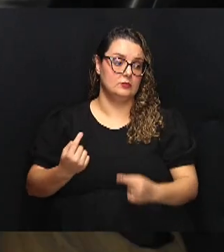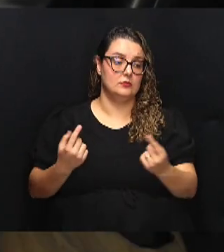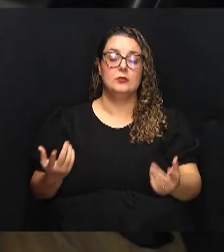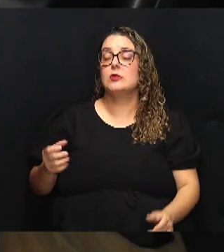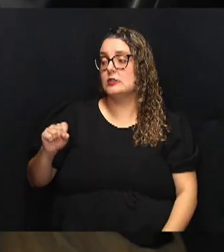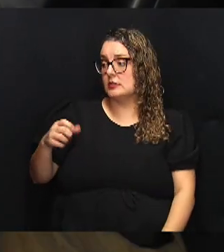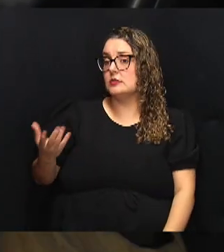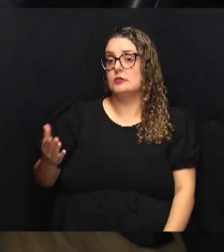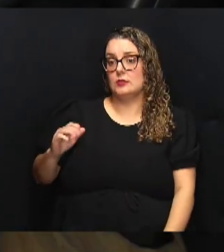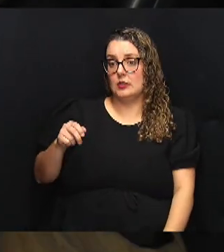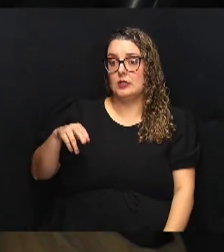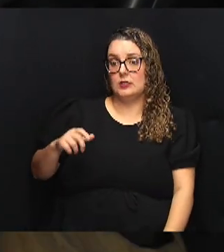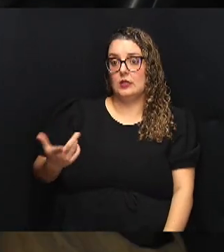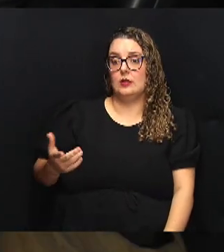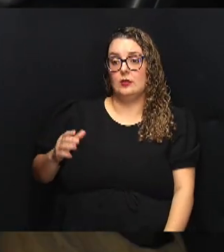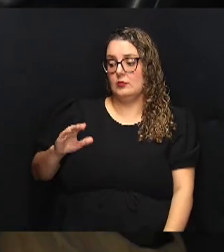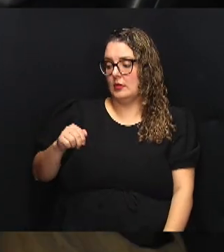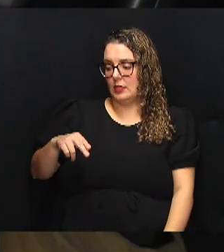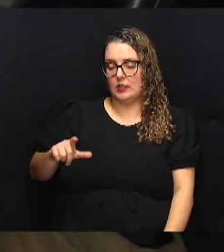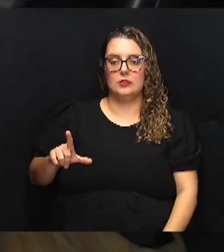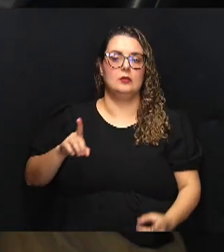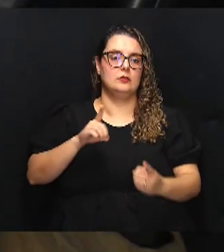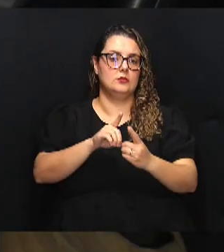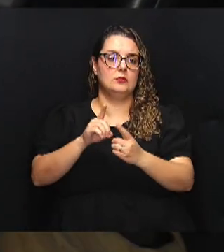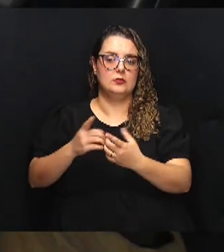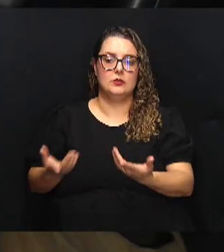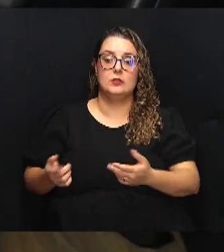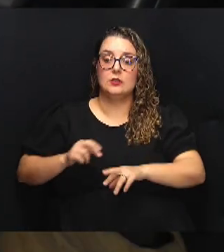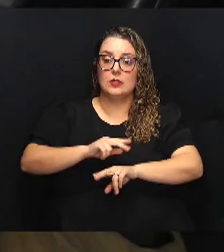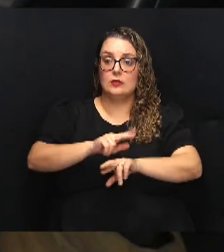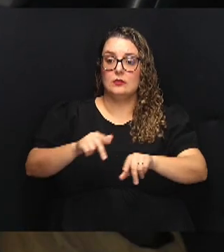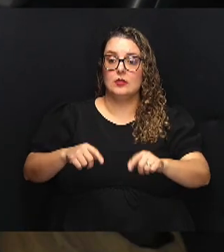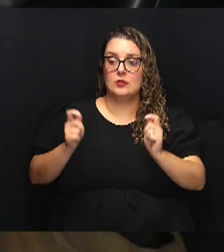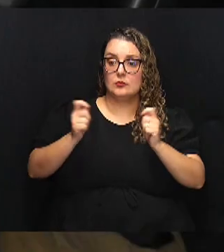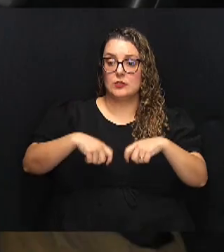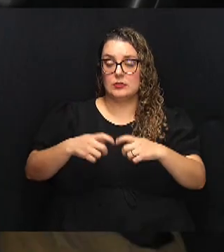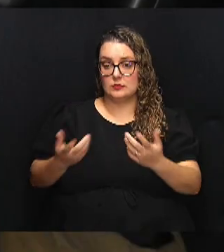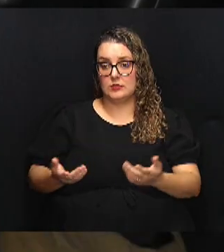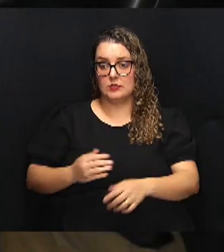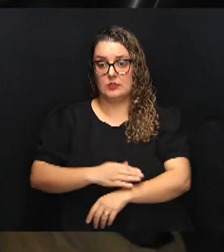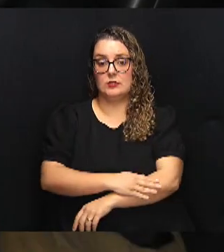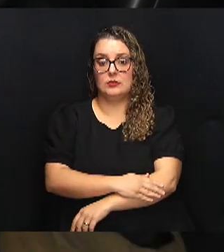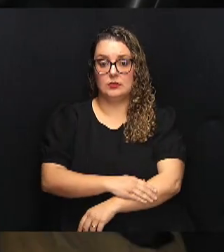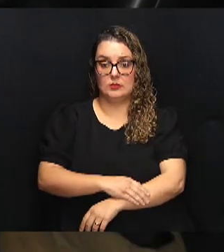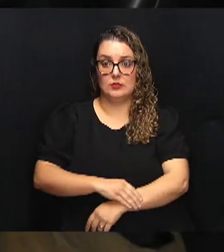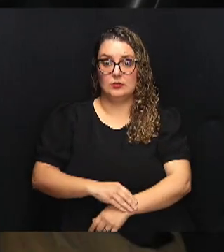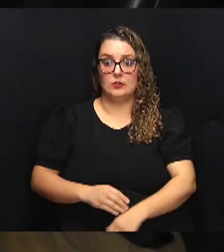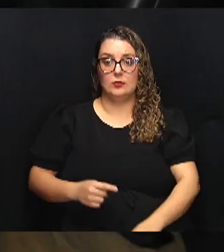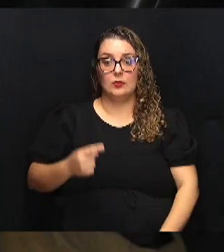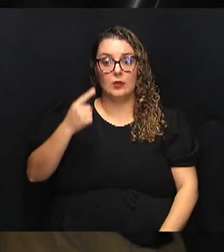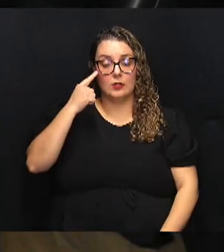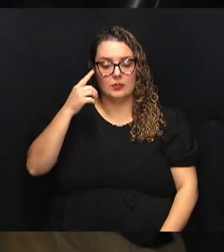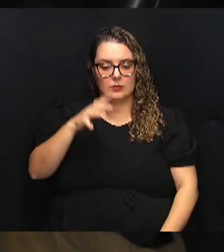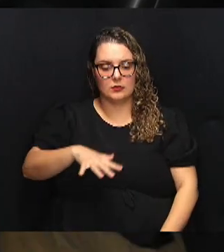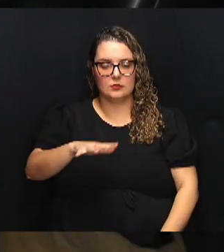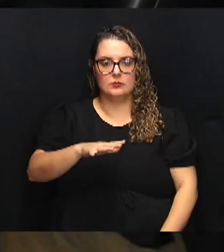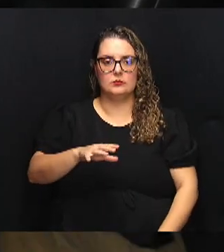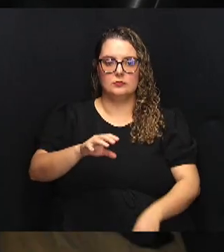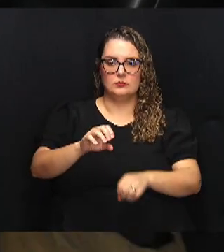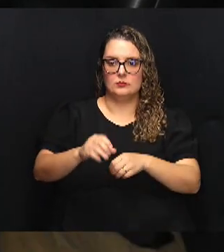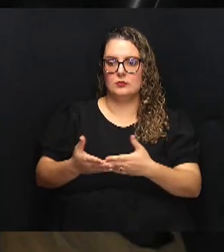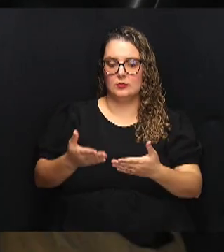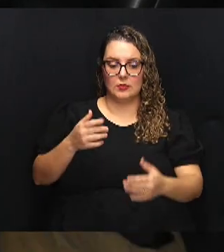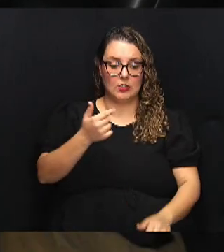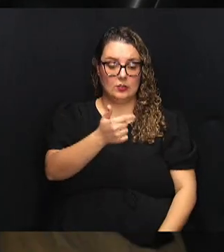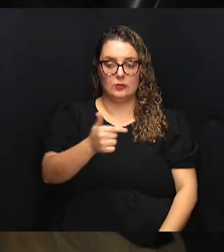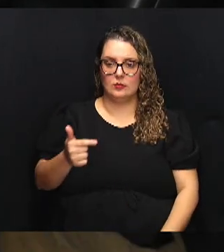exato, ou um canal de atendimento, enfim, tem várias possibilidades. Mas aí o cerne da questão é essa, né? De que